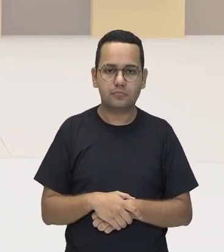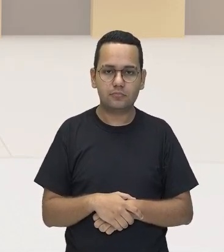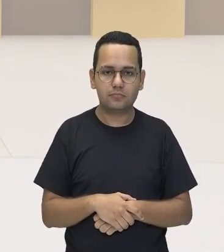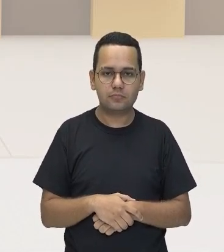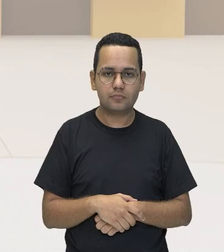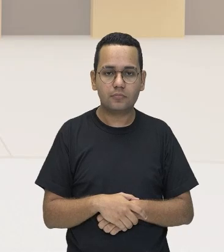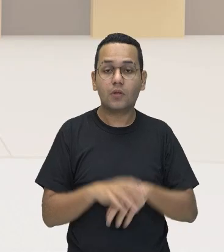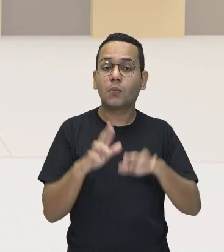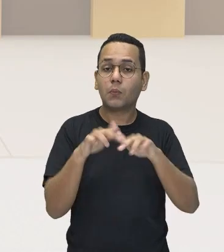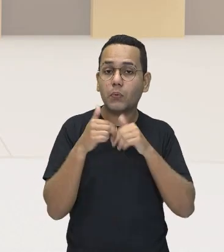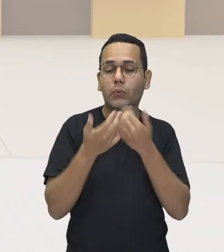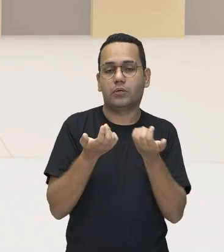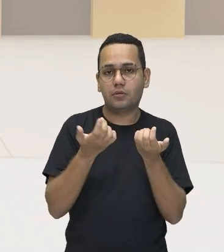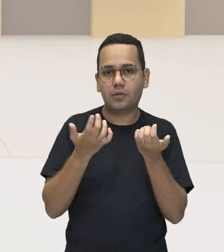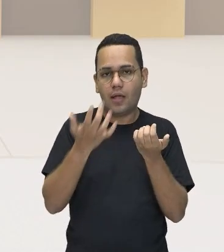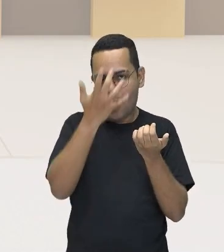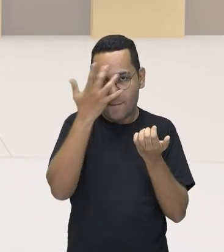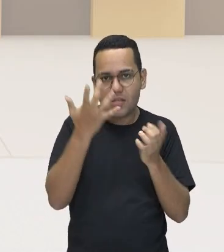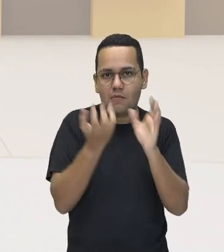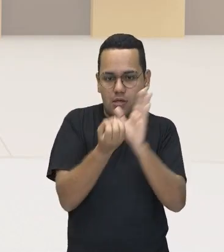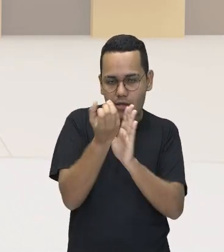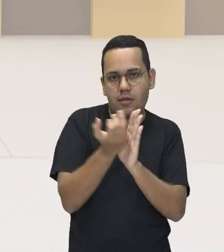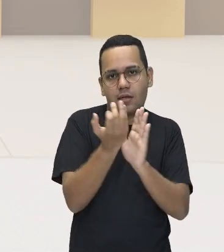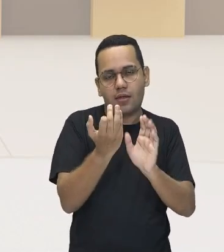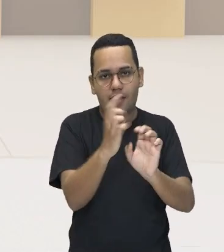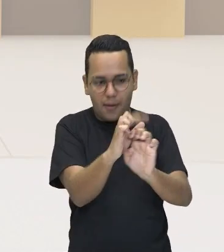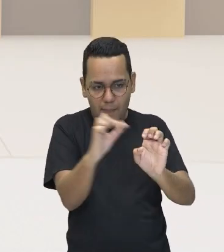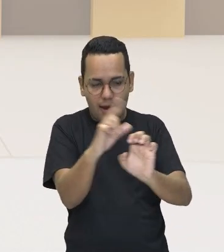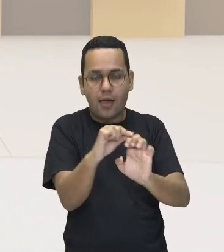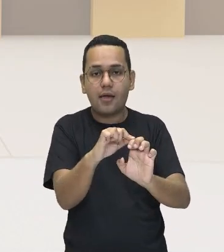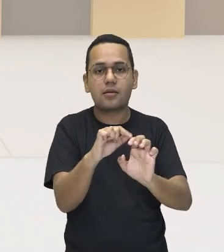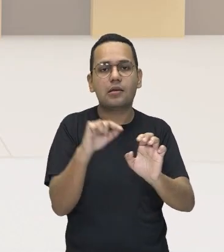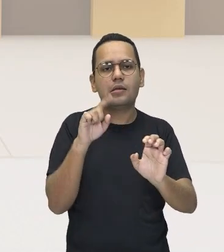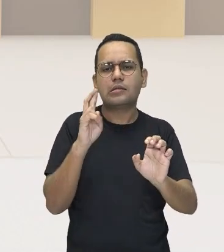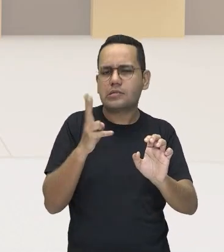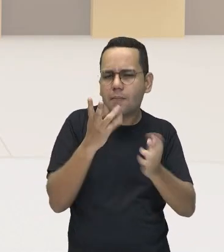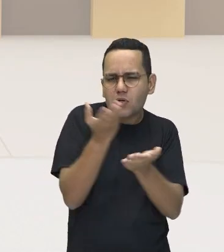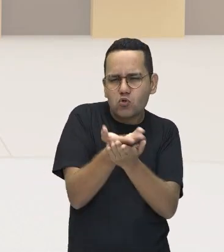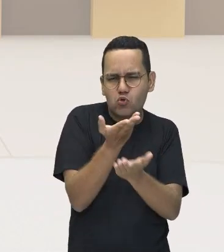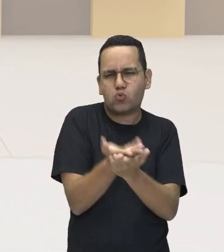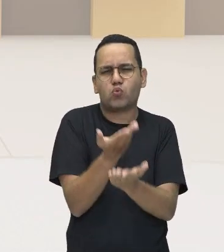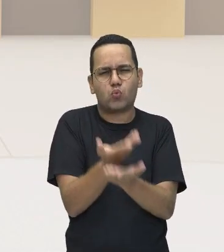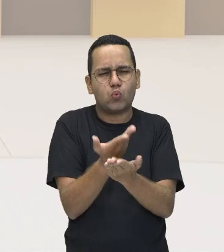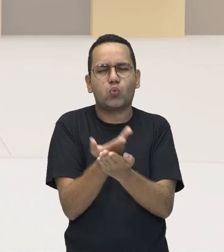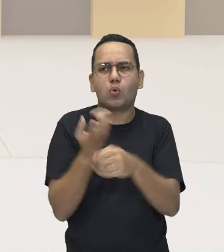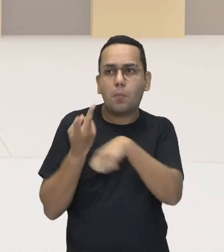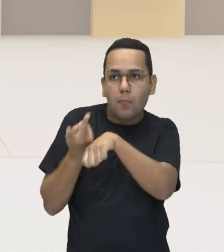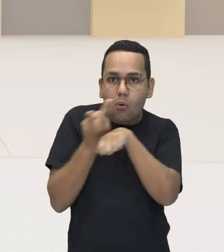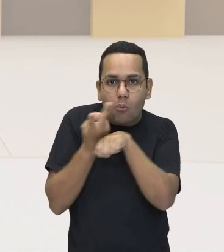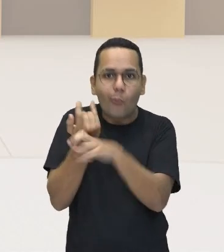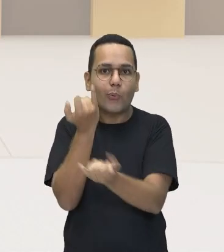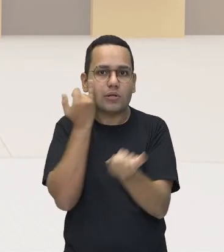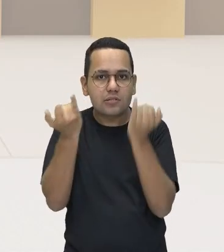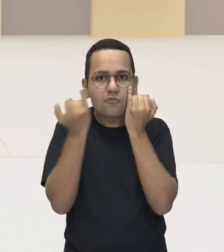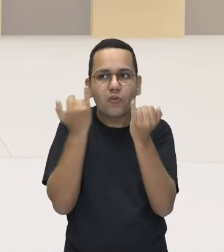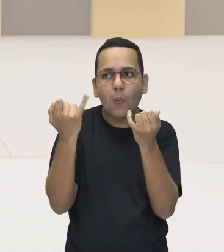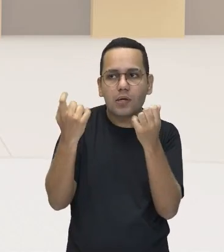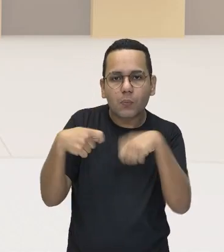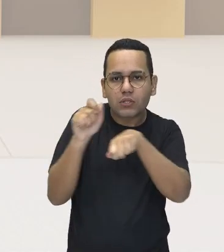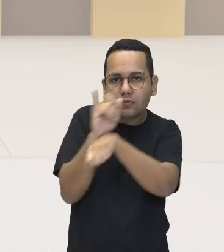né, um bom empreendedor, ele está sempre estudando, sempre procurando novas